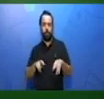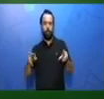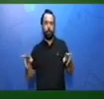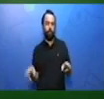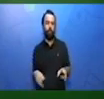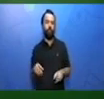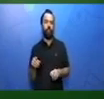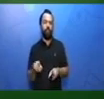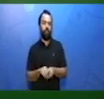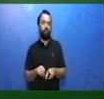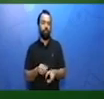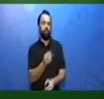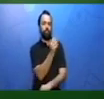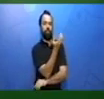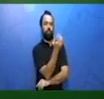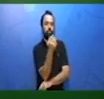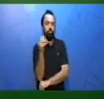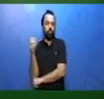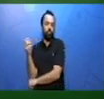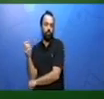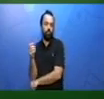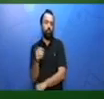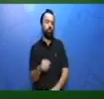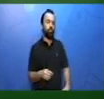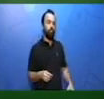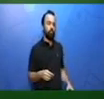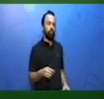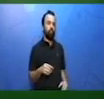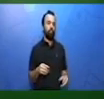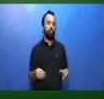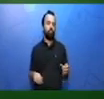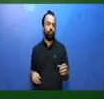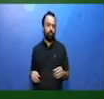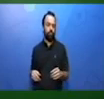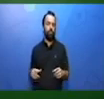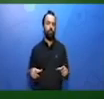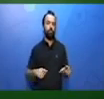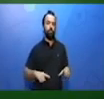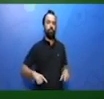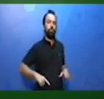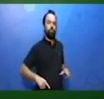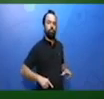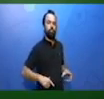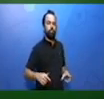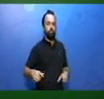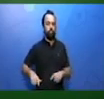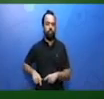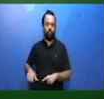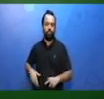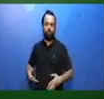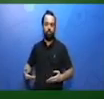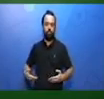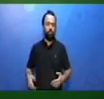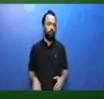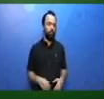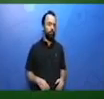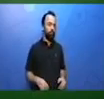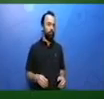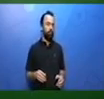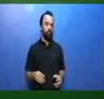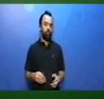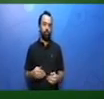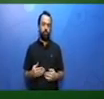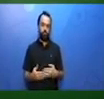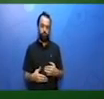e as atividades nele desenvolvidas pelos moradores e os trabalhadores. A gente já viu que com o tempo